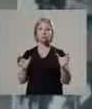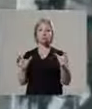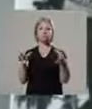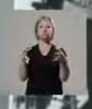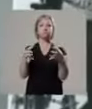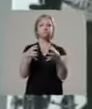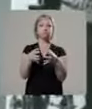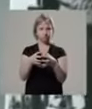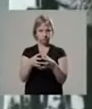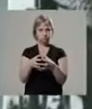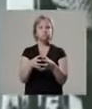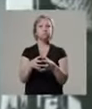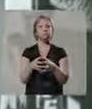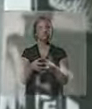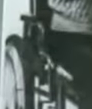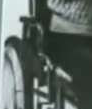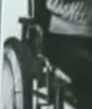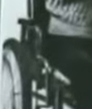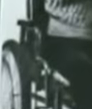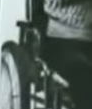deficiência.